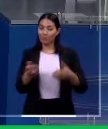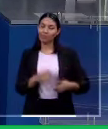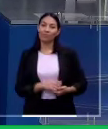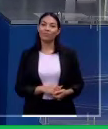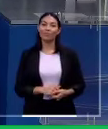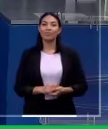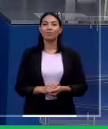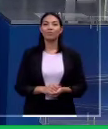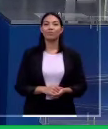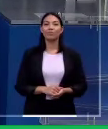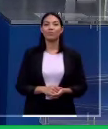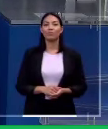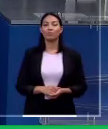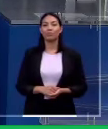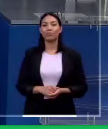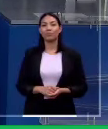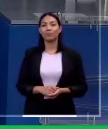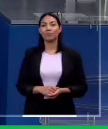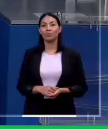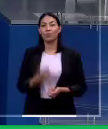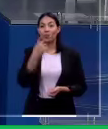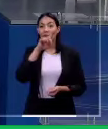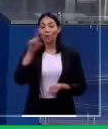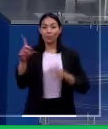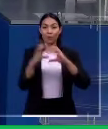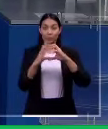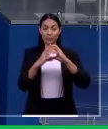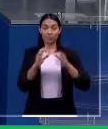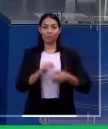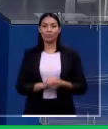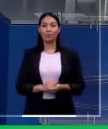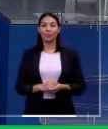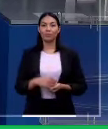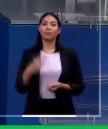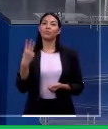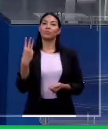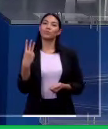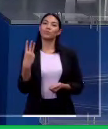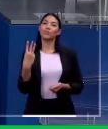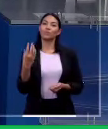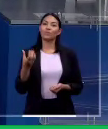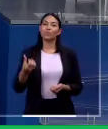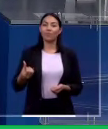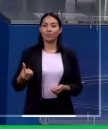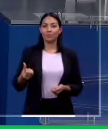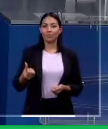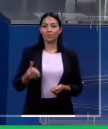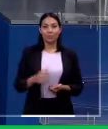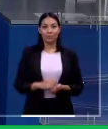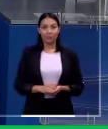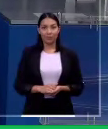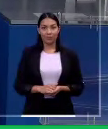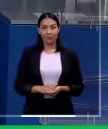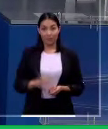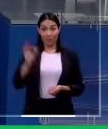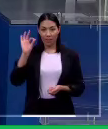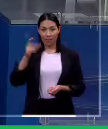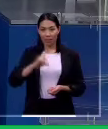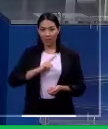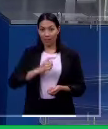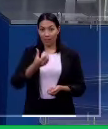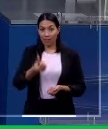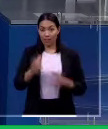será? Vem aí nossa última bola da noite, é 36, 36. Já temos os